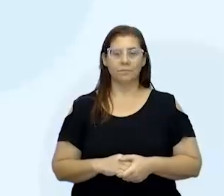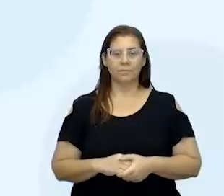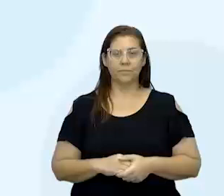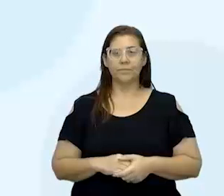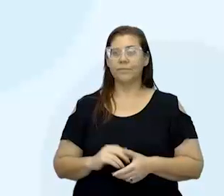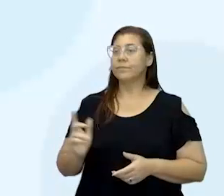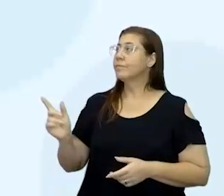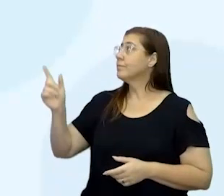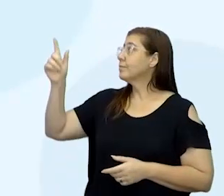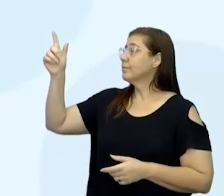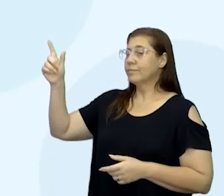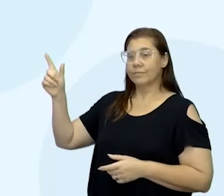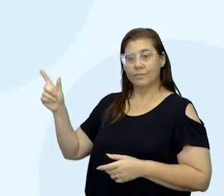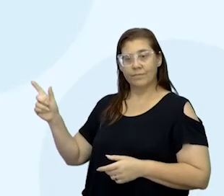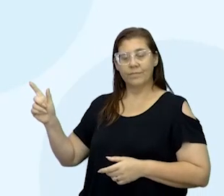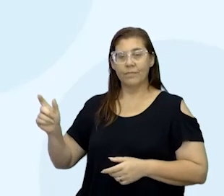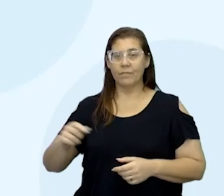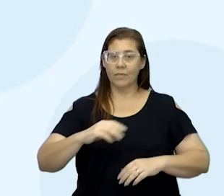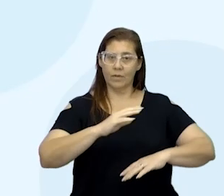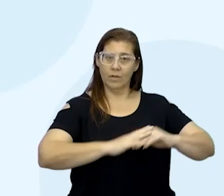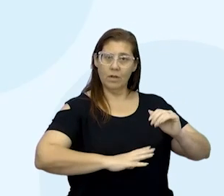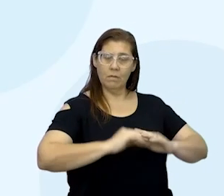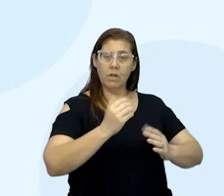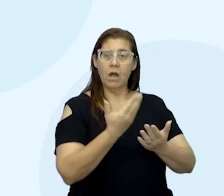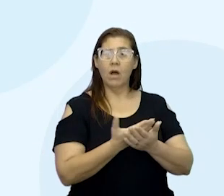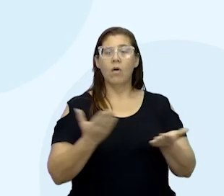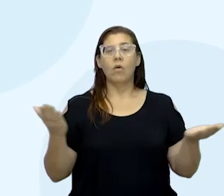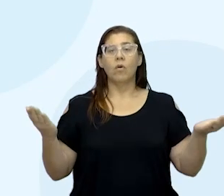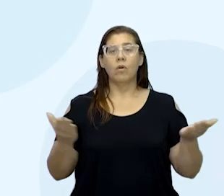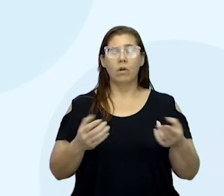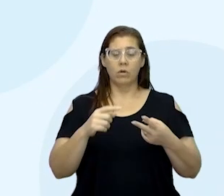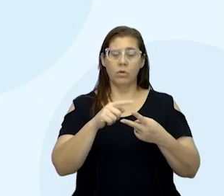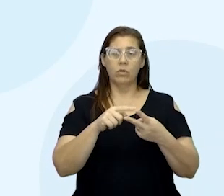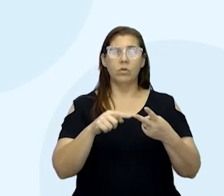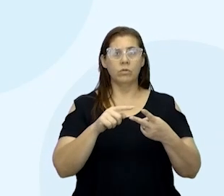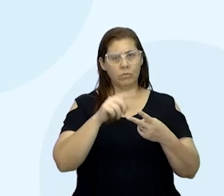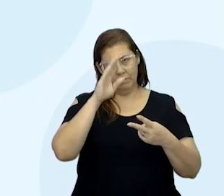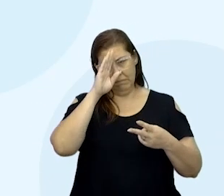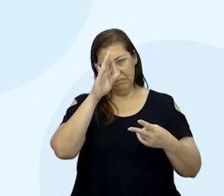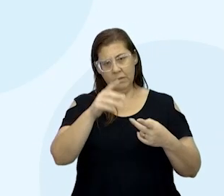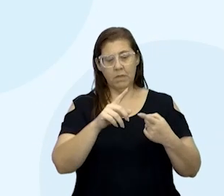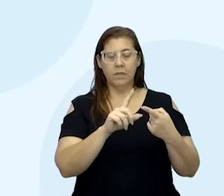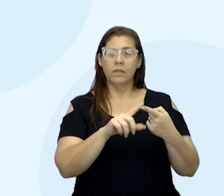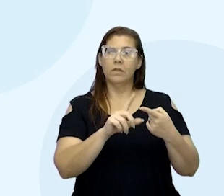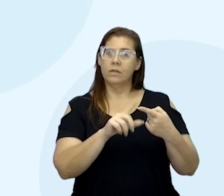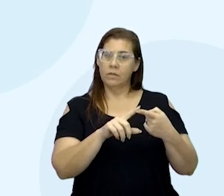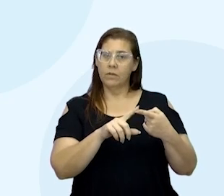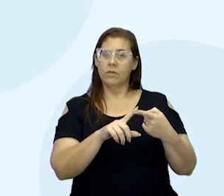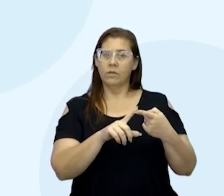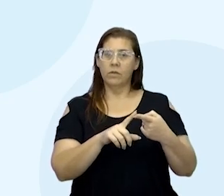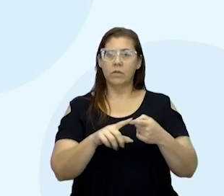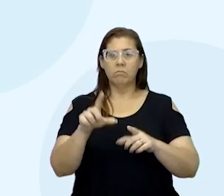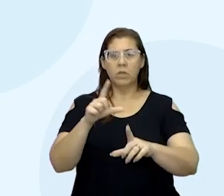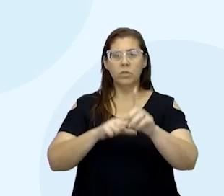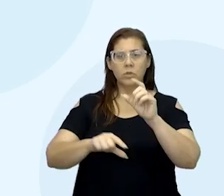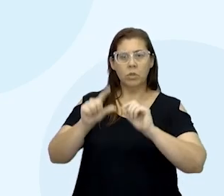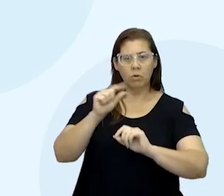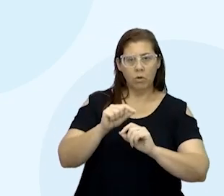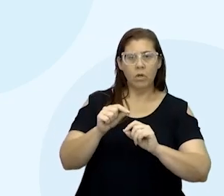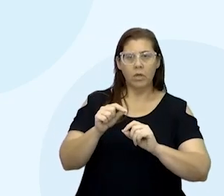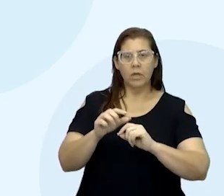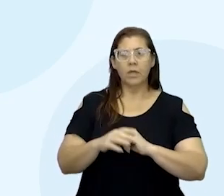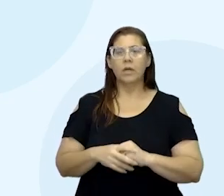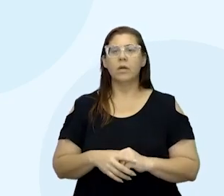lá. Habilidades da aula de hoje. Duas habilidades principais, né? A primeira delas é selecionar e